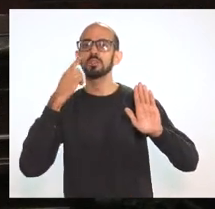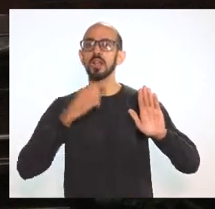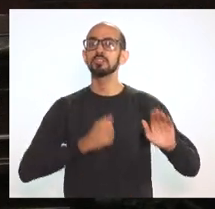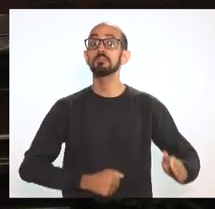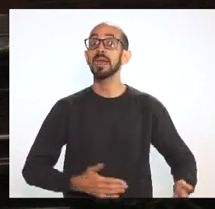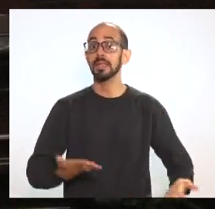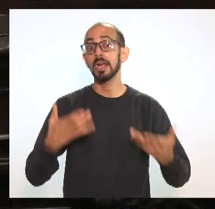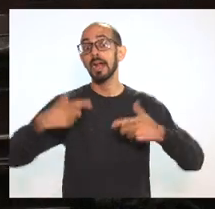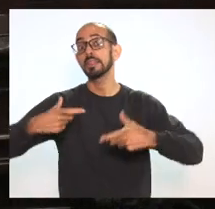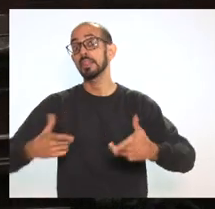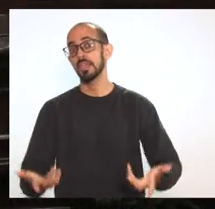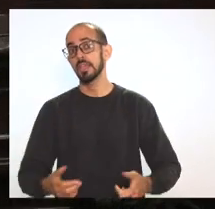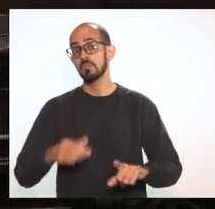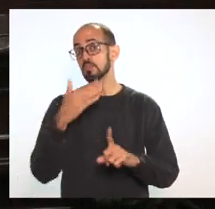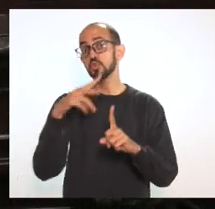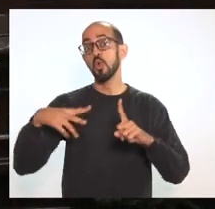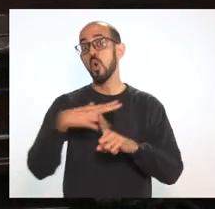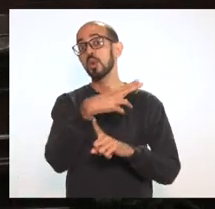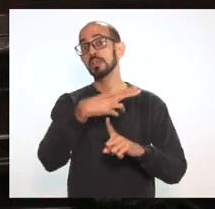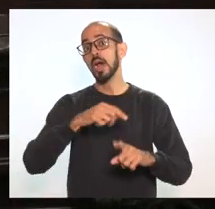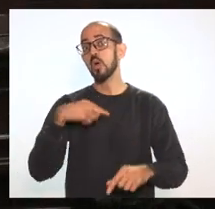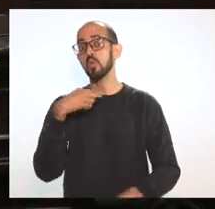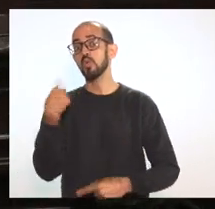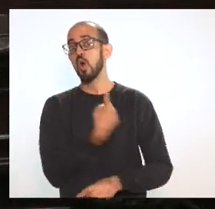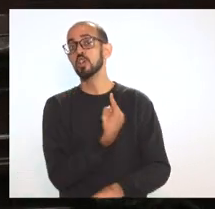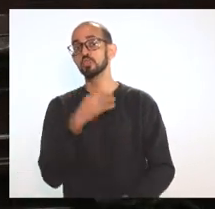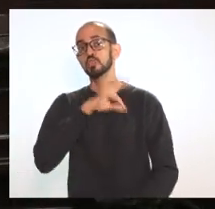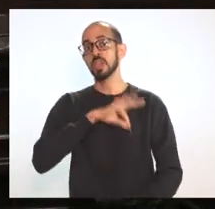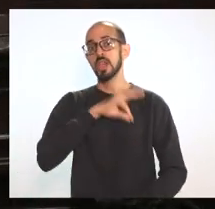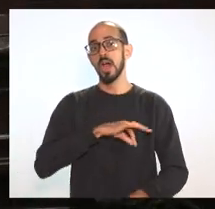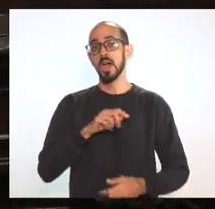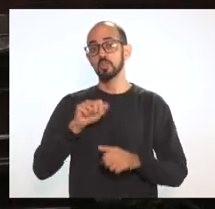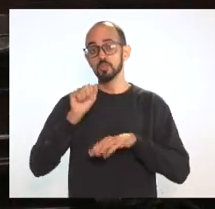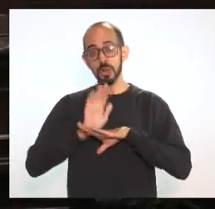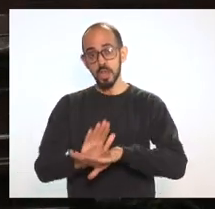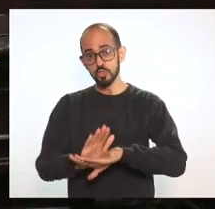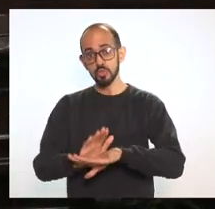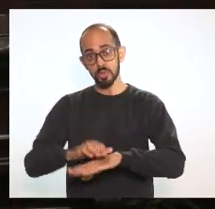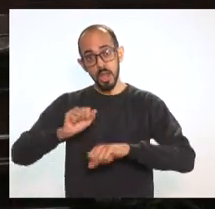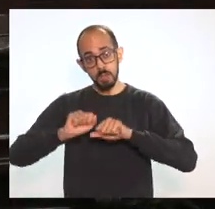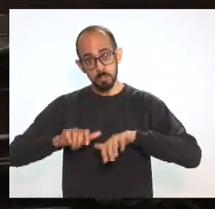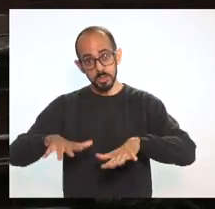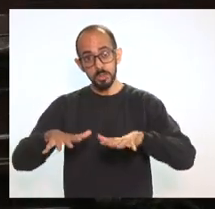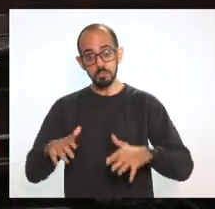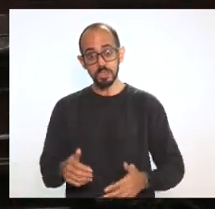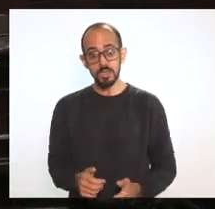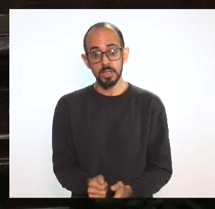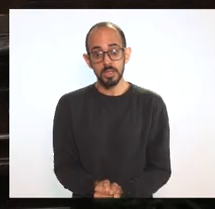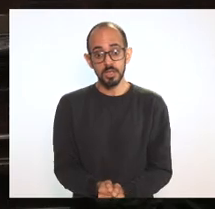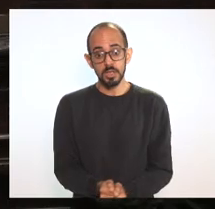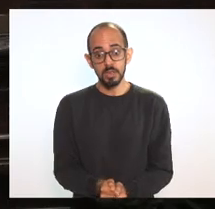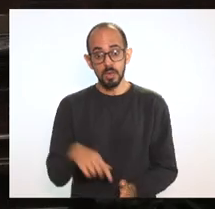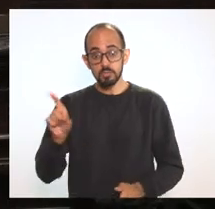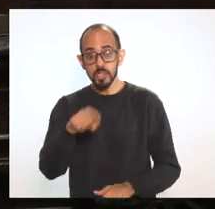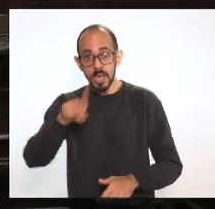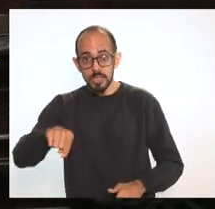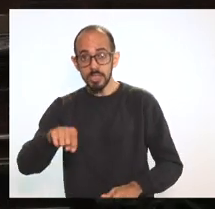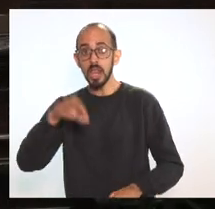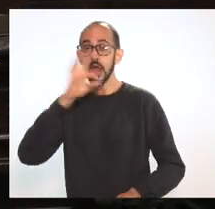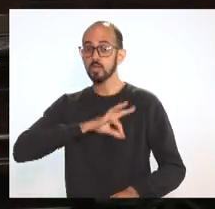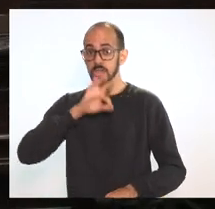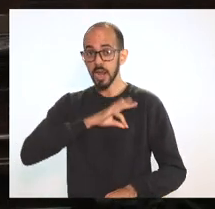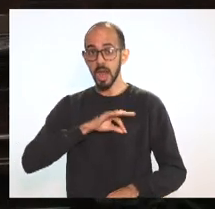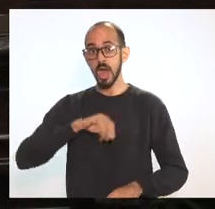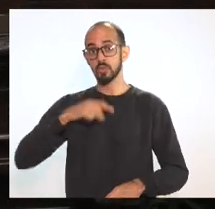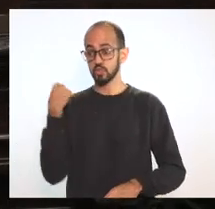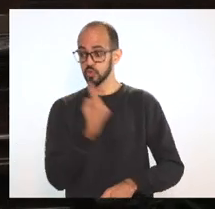nossos salários e vamos combater a pandemia. Vamos cancelar. Vamos cancelar o salário dos governadores,